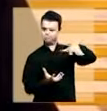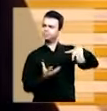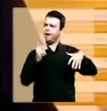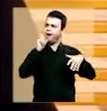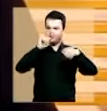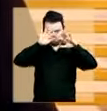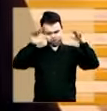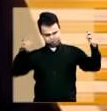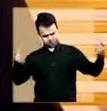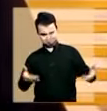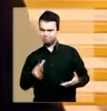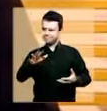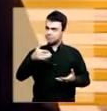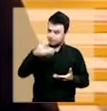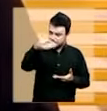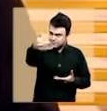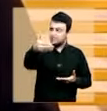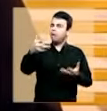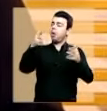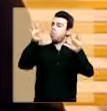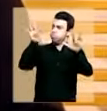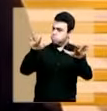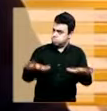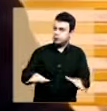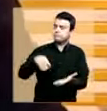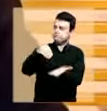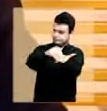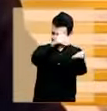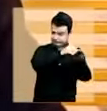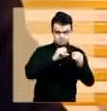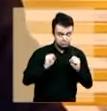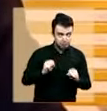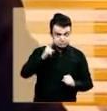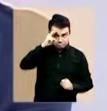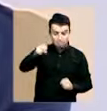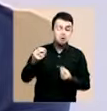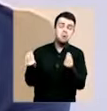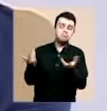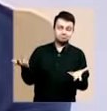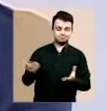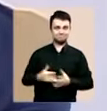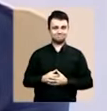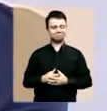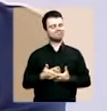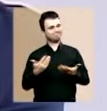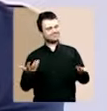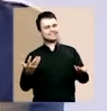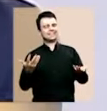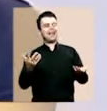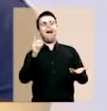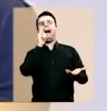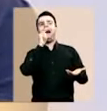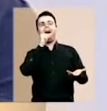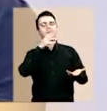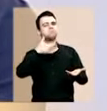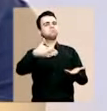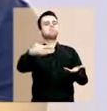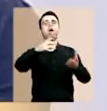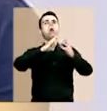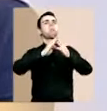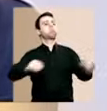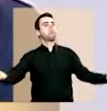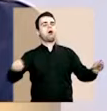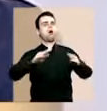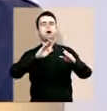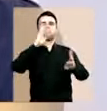Água, pode faltar de uma forma muito severa ou não? É engraçado, né? Porque a água nunca vai acabar, né?